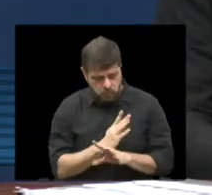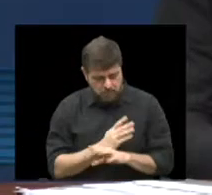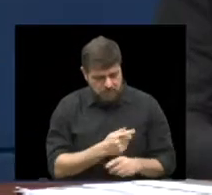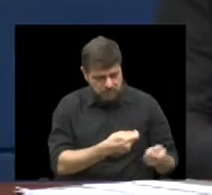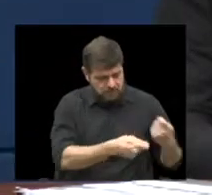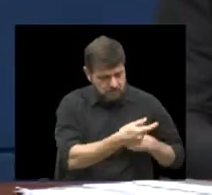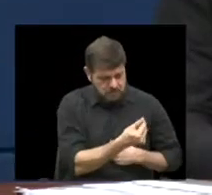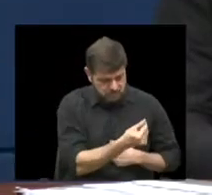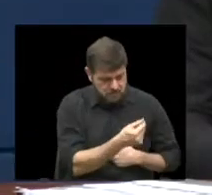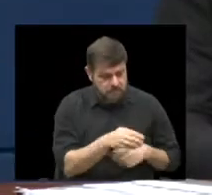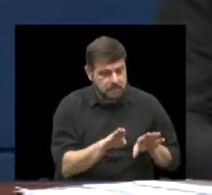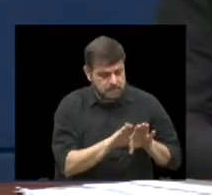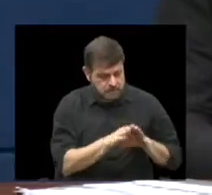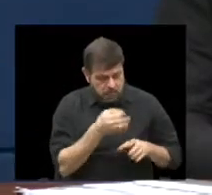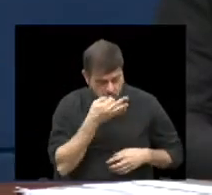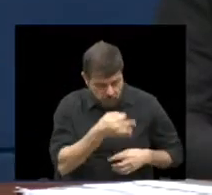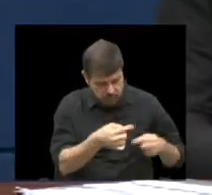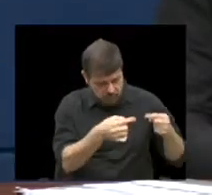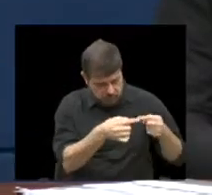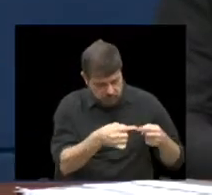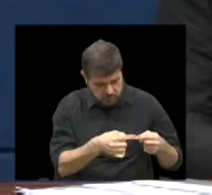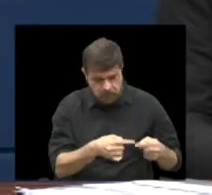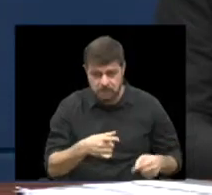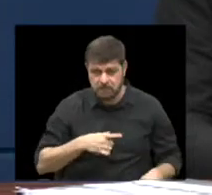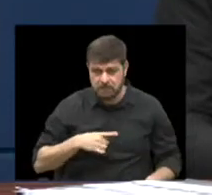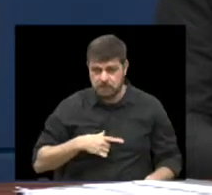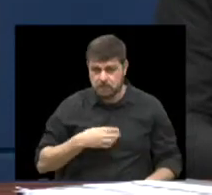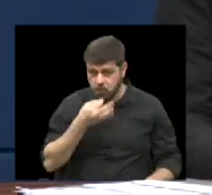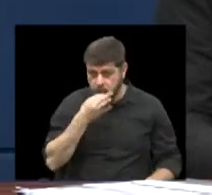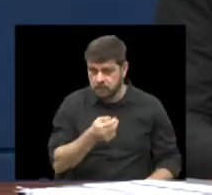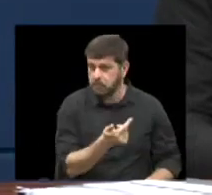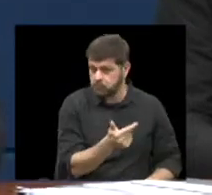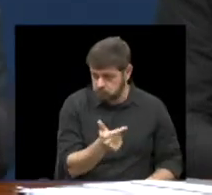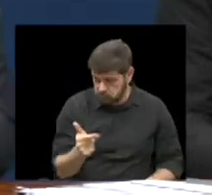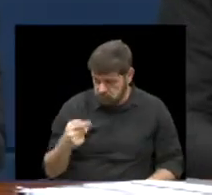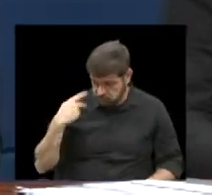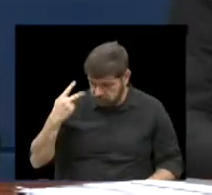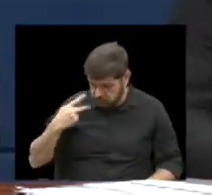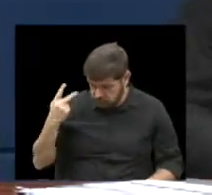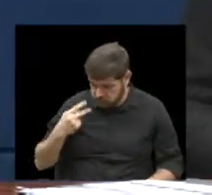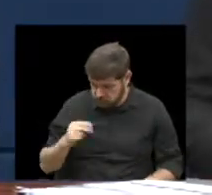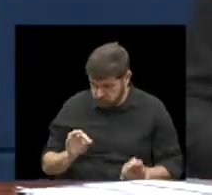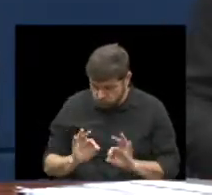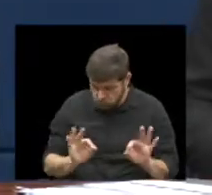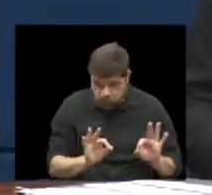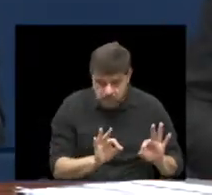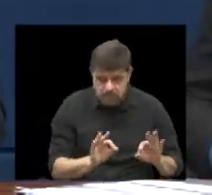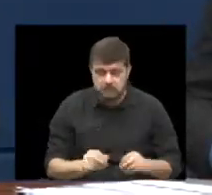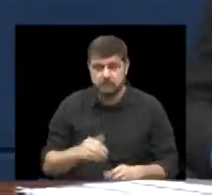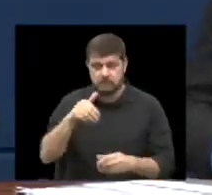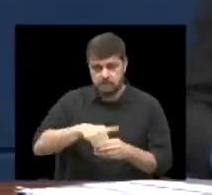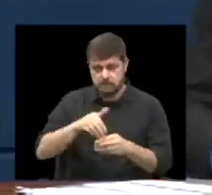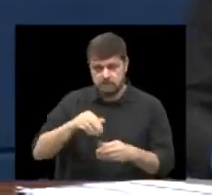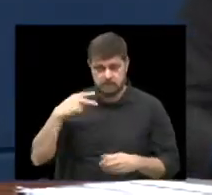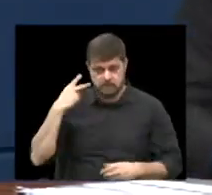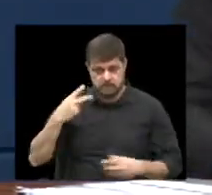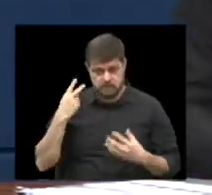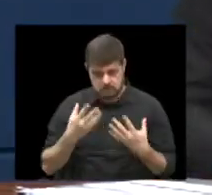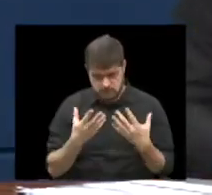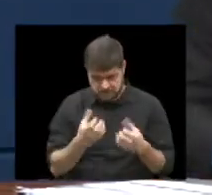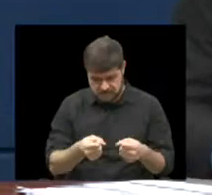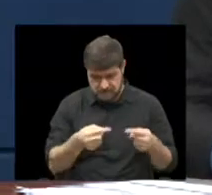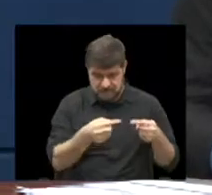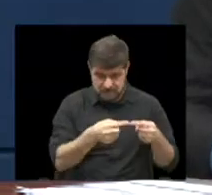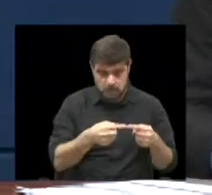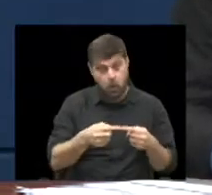e Orçamento também são favoráveis. Com parecer favorável e não havendo vereador discutir, Matéria vai à votação. Vereadores favoráveis dirão